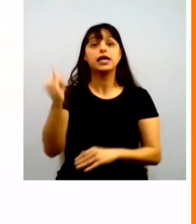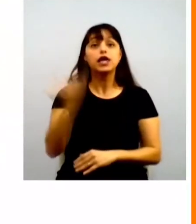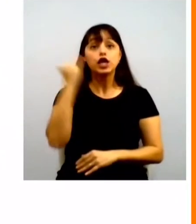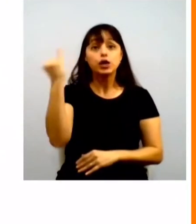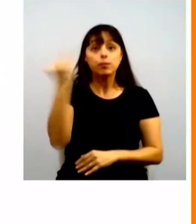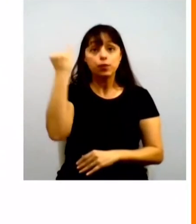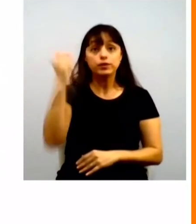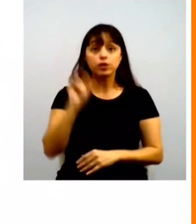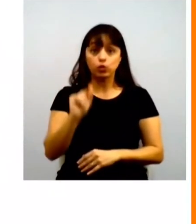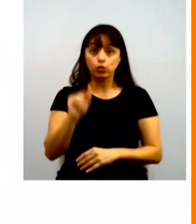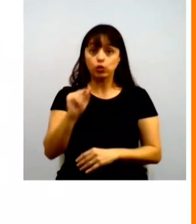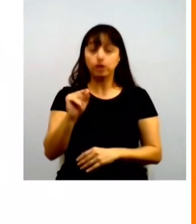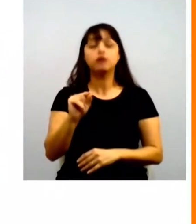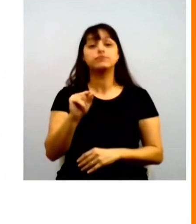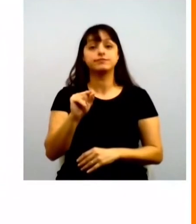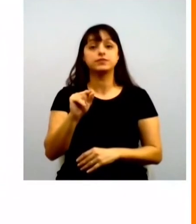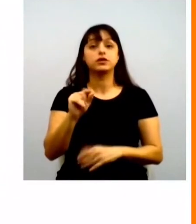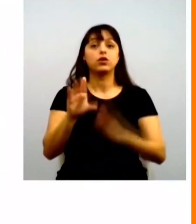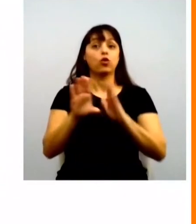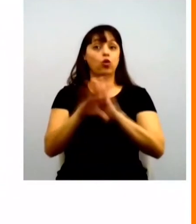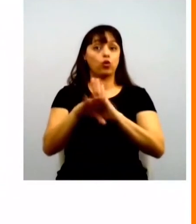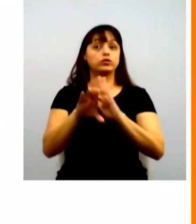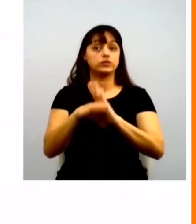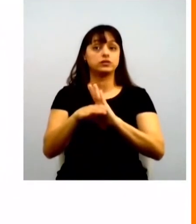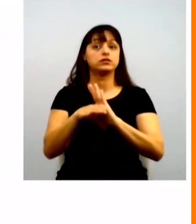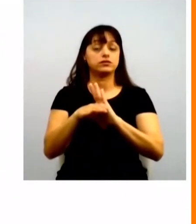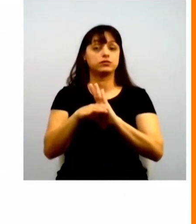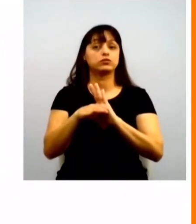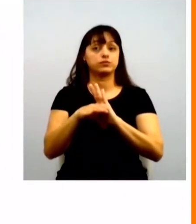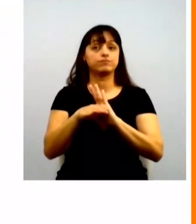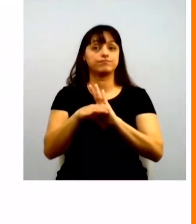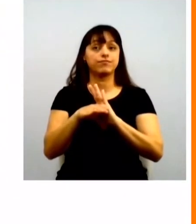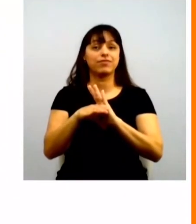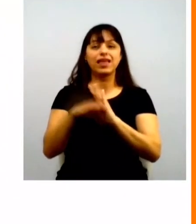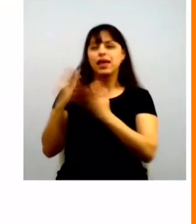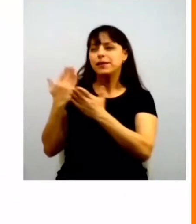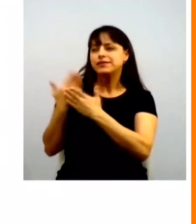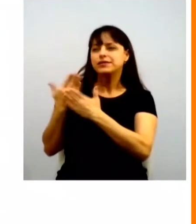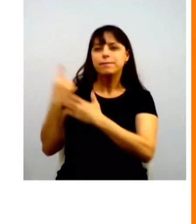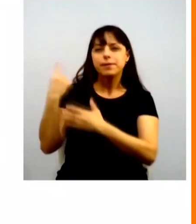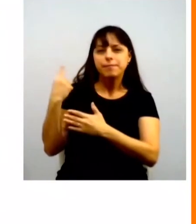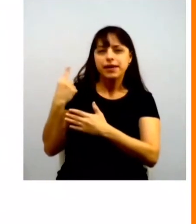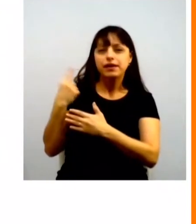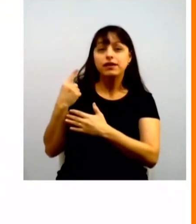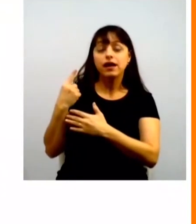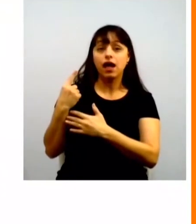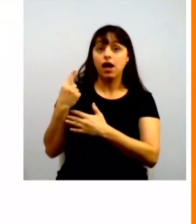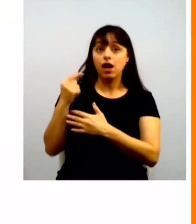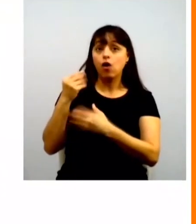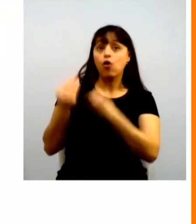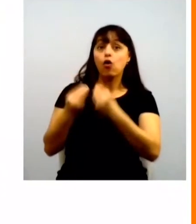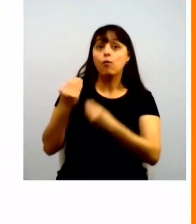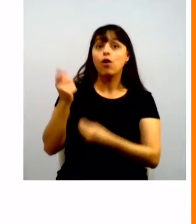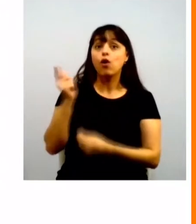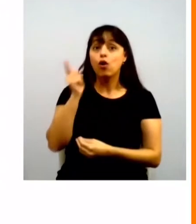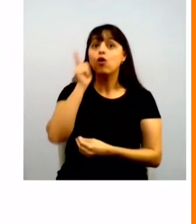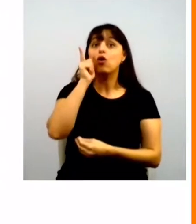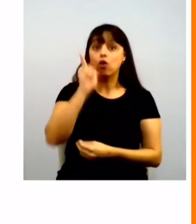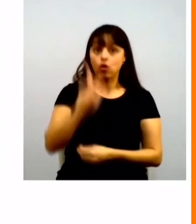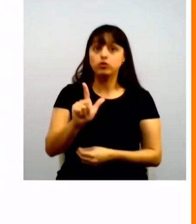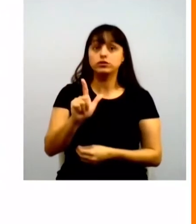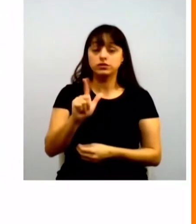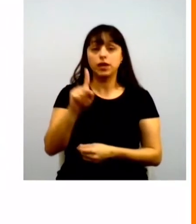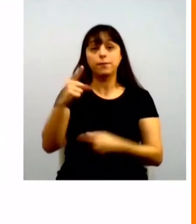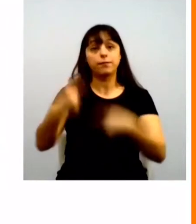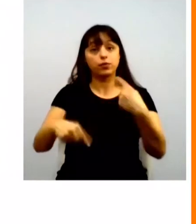conceito que eu lhes disse na primeira sessão, de que para que isto seja assim, as políticas culturales, a gestão cultural,